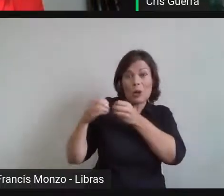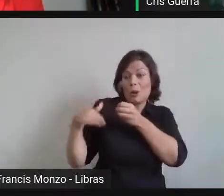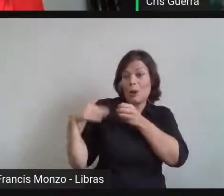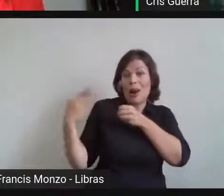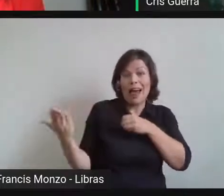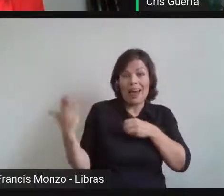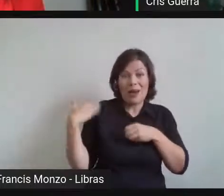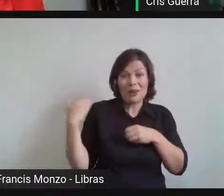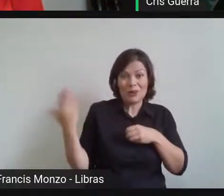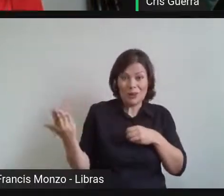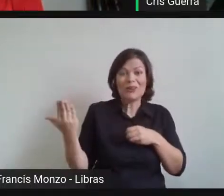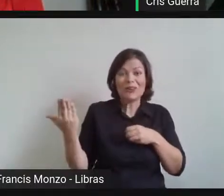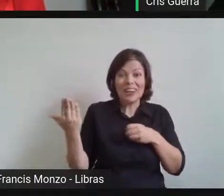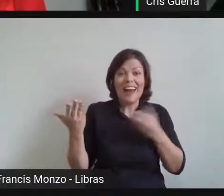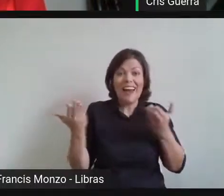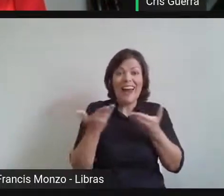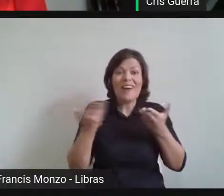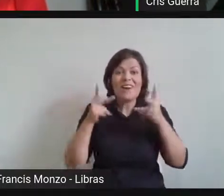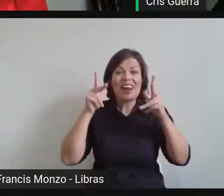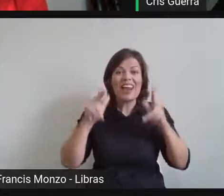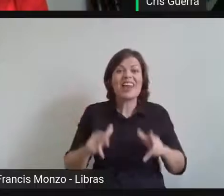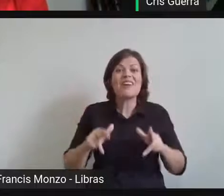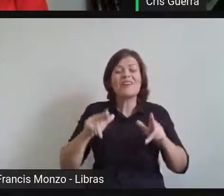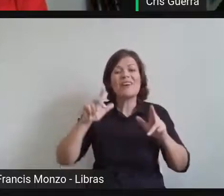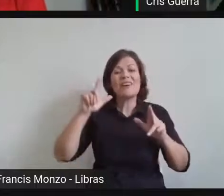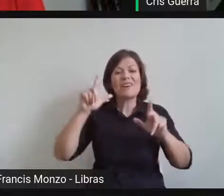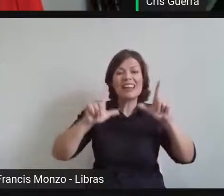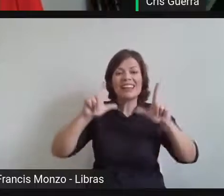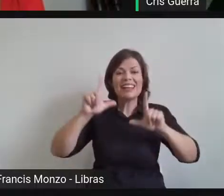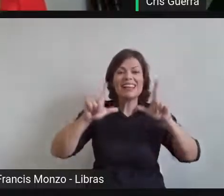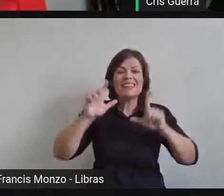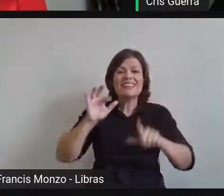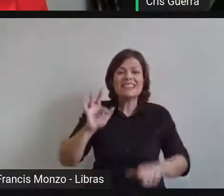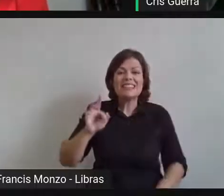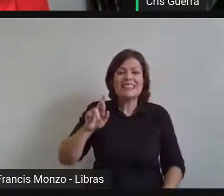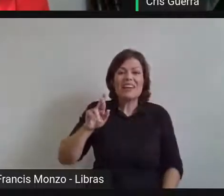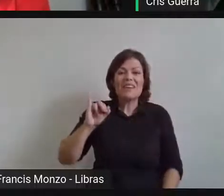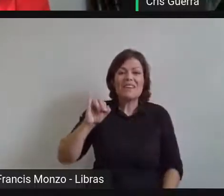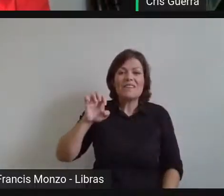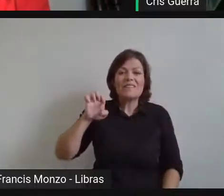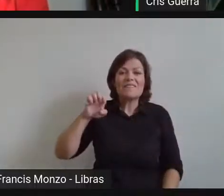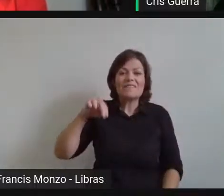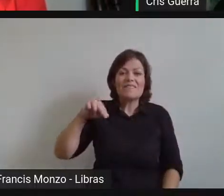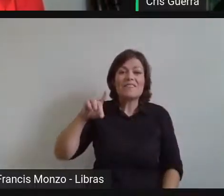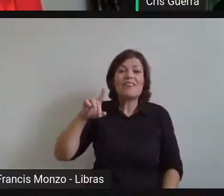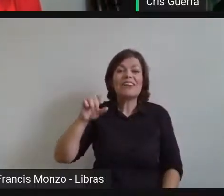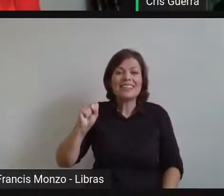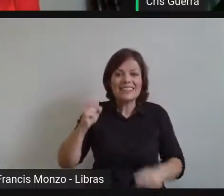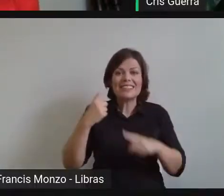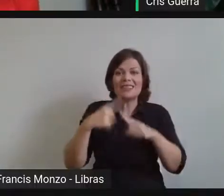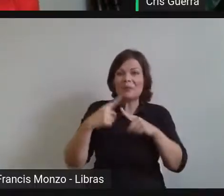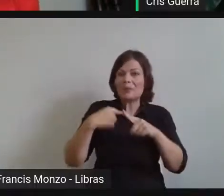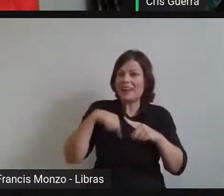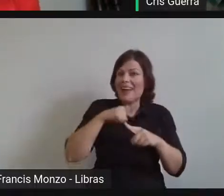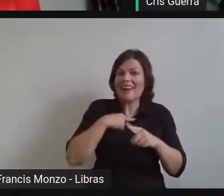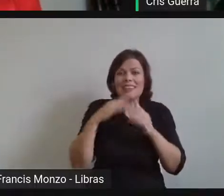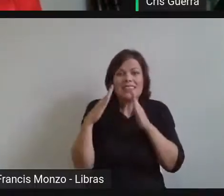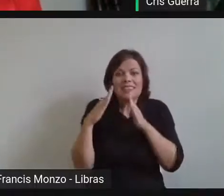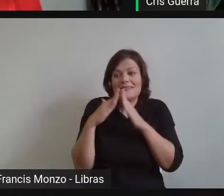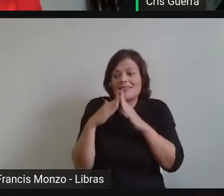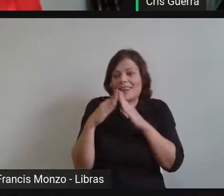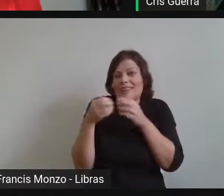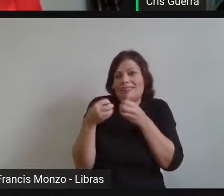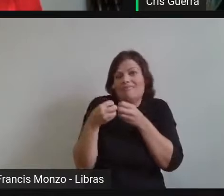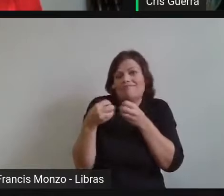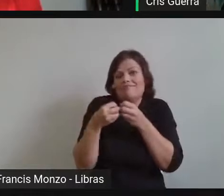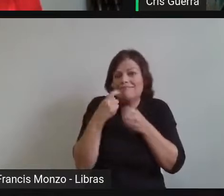Friends, entendeu? Porque, assim, duas portas abertas, um entra na... Tá maravilhoso, esse é o modelo de vida que eu sempre quis para mim,